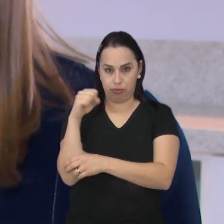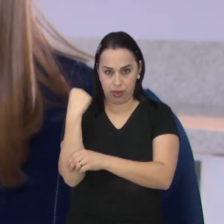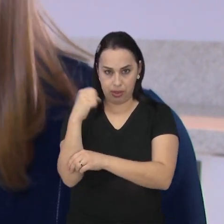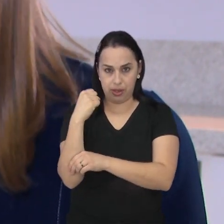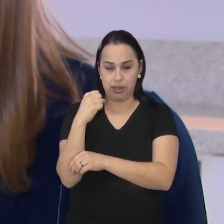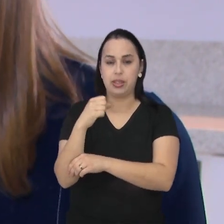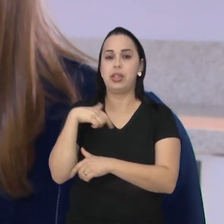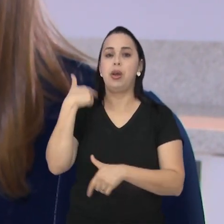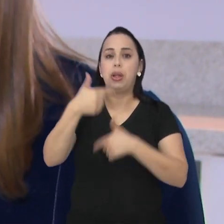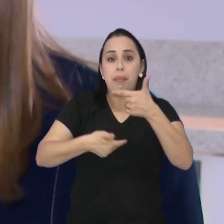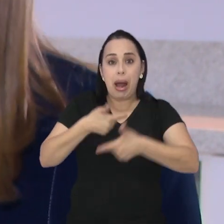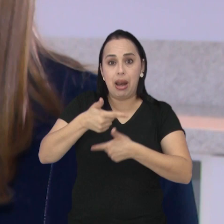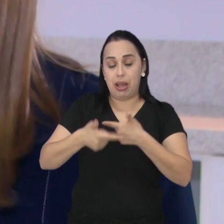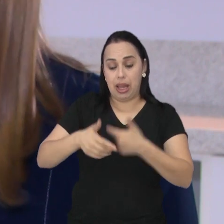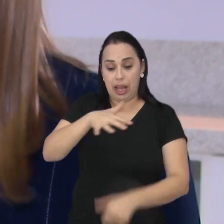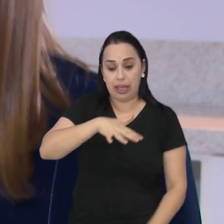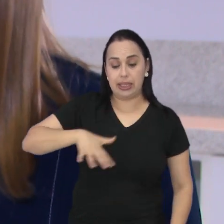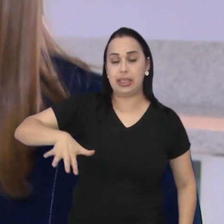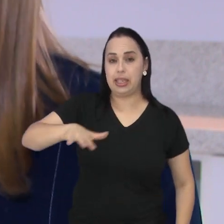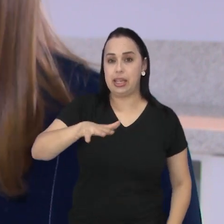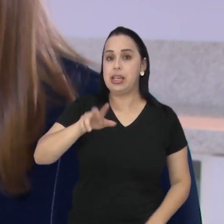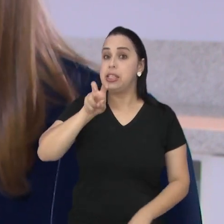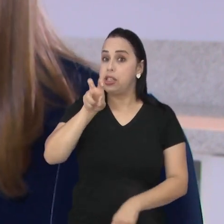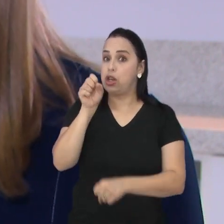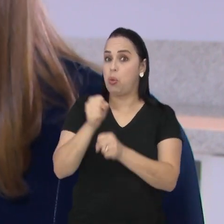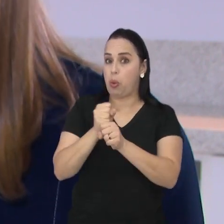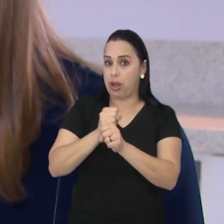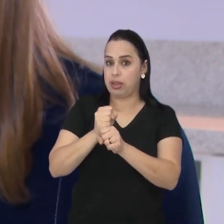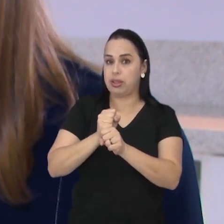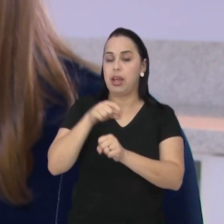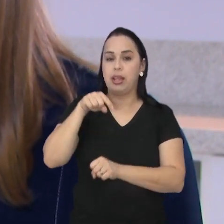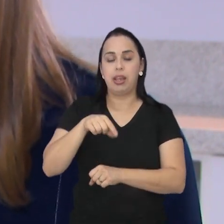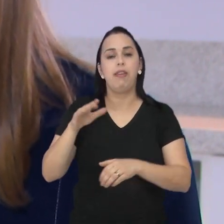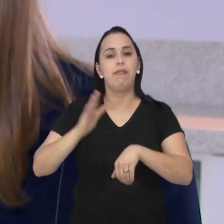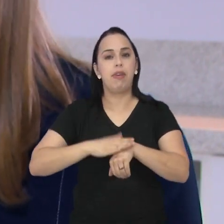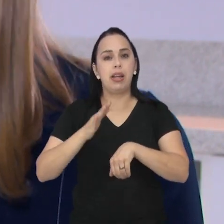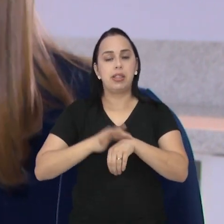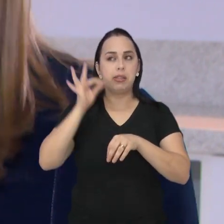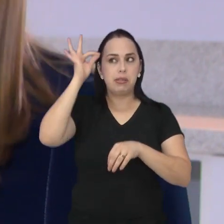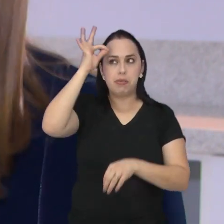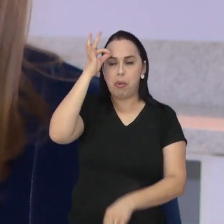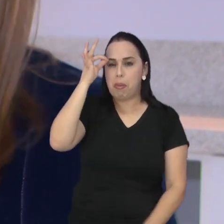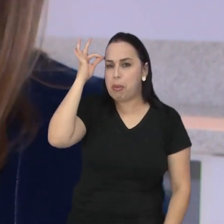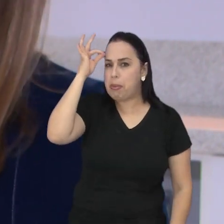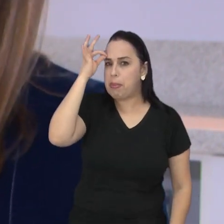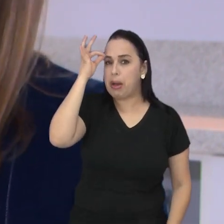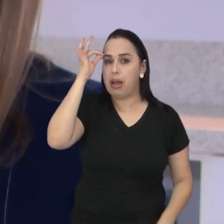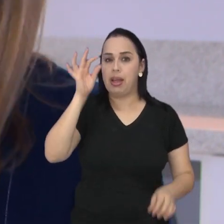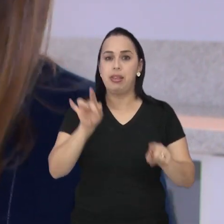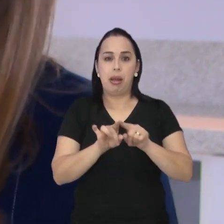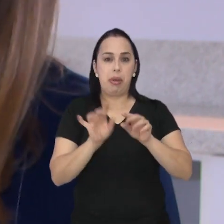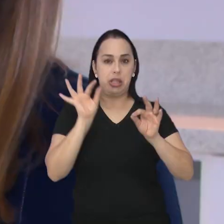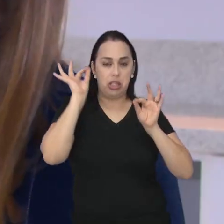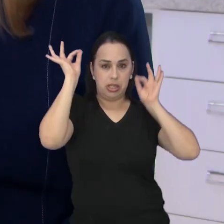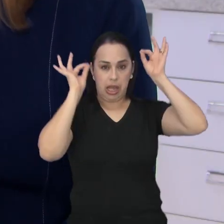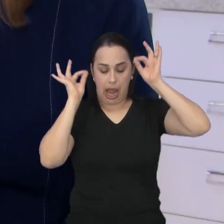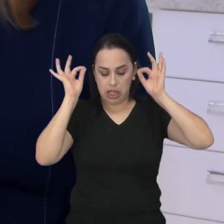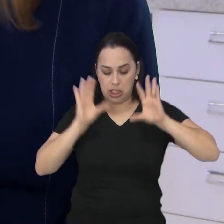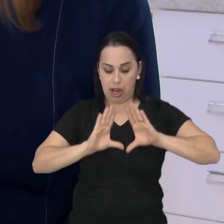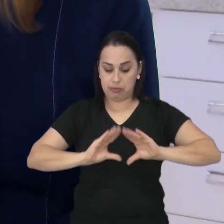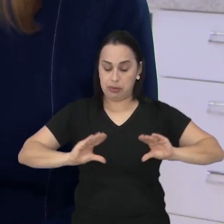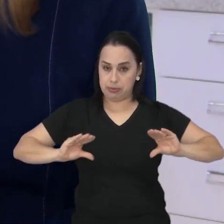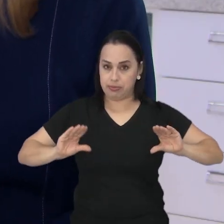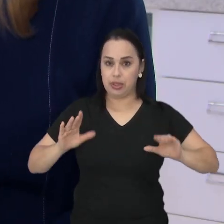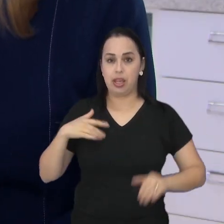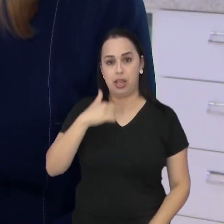na clínica há 5 anos, tá? A clínica é especializada em micropigmentação e a parte de estética avançada. Eu